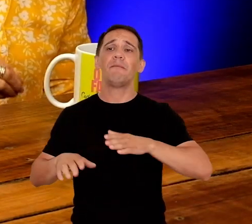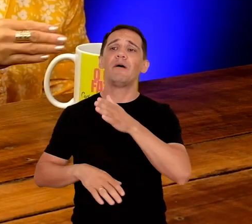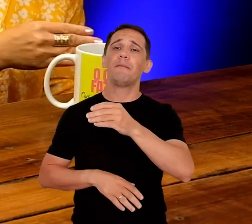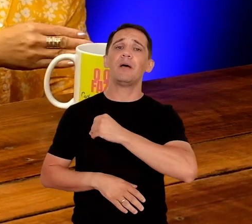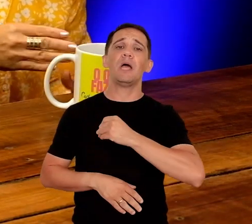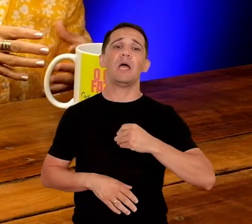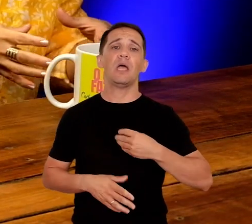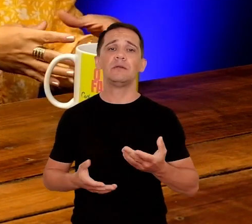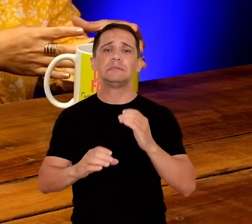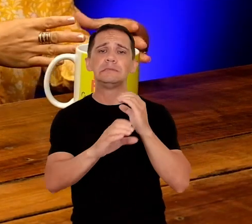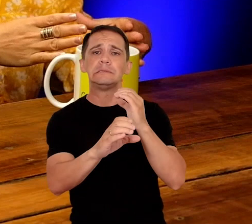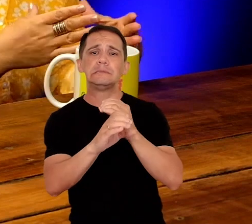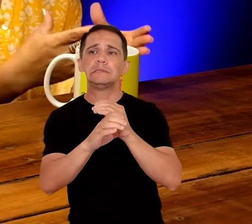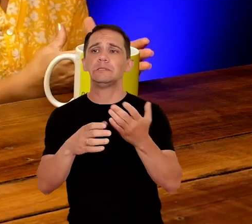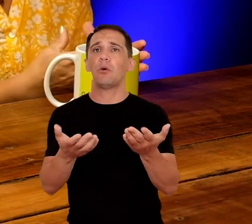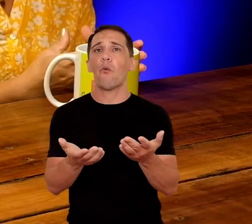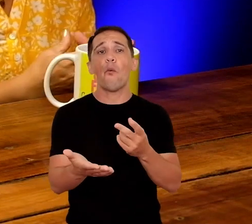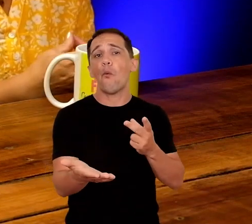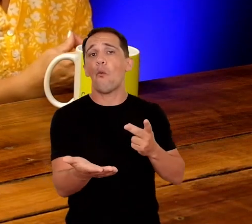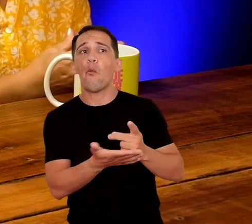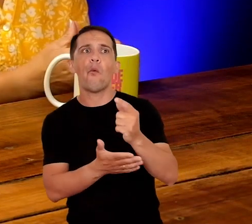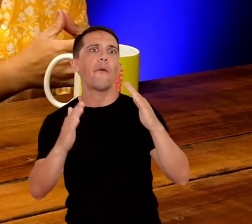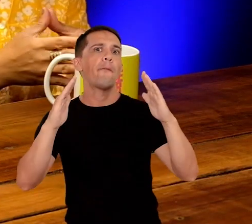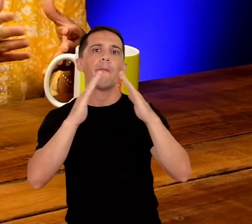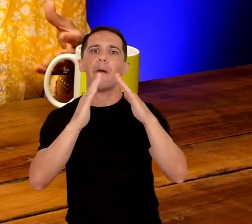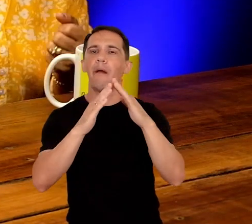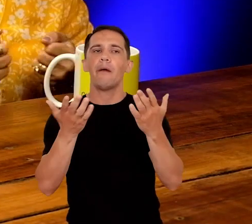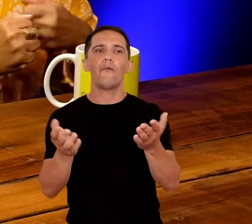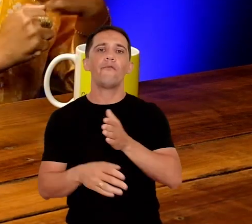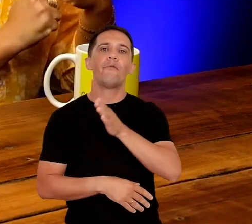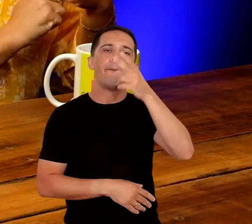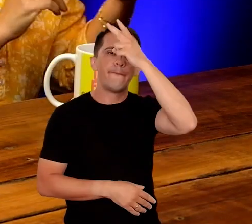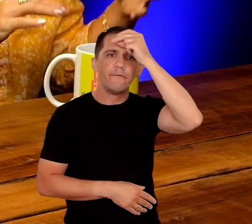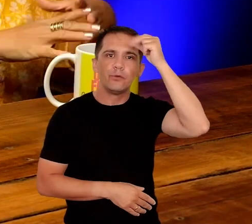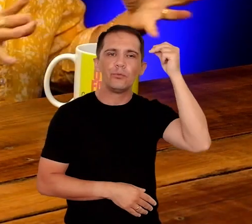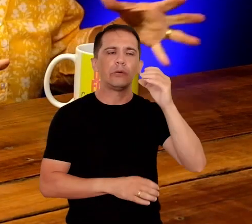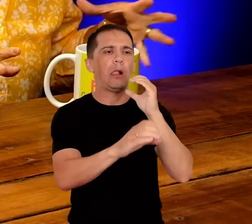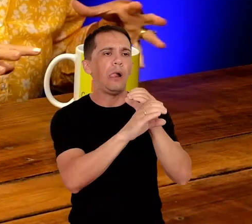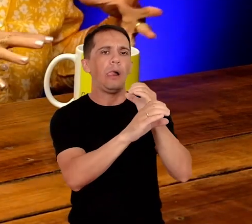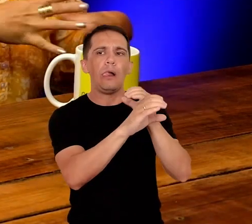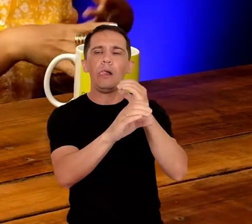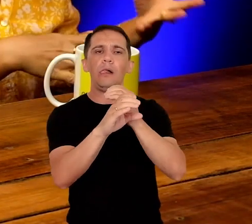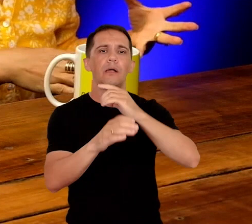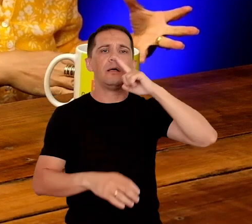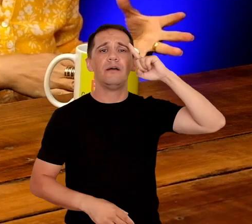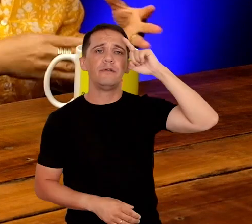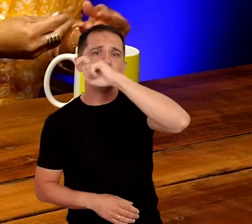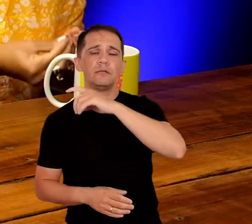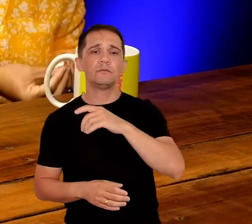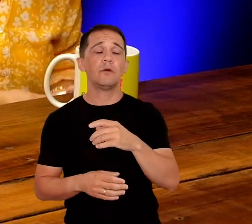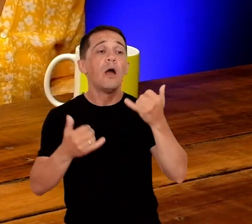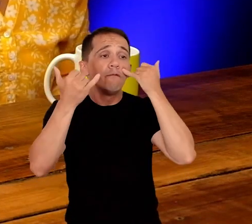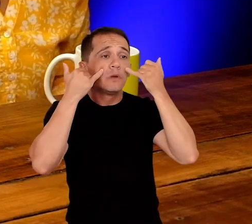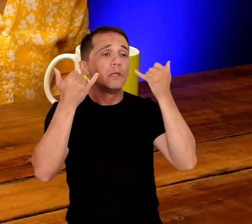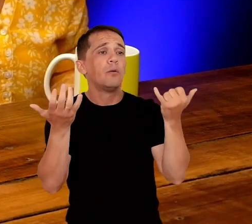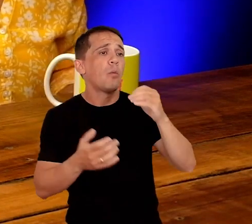precisam, vão comprar uma casa, por exemplo, né? Aí eles vão numa prefeitura, em qualquer órgão público ou particular, eles querem